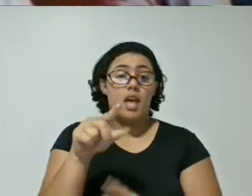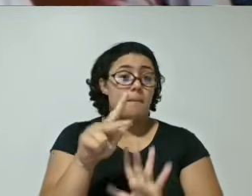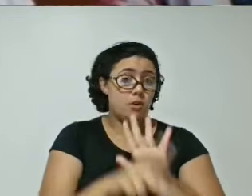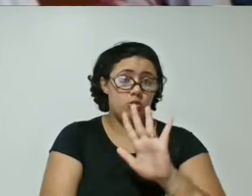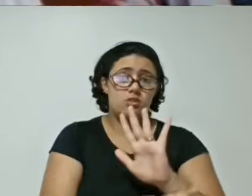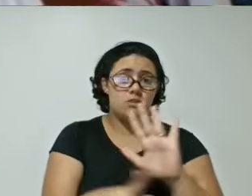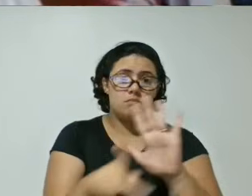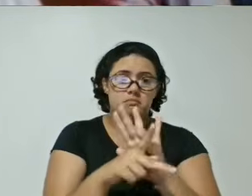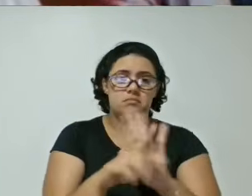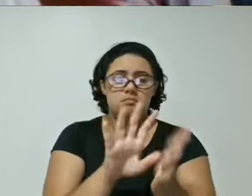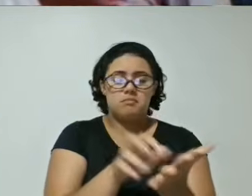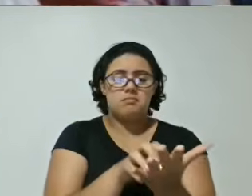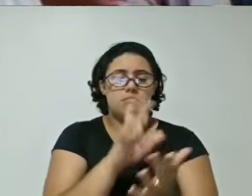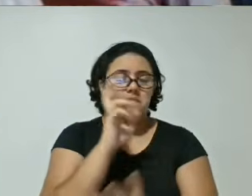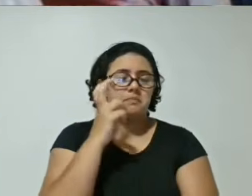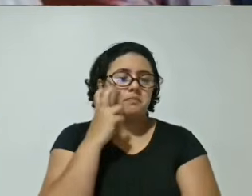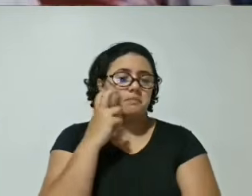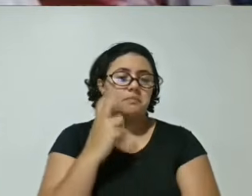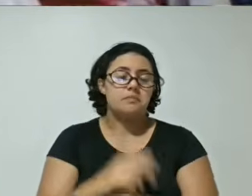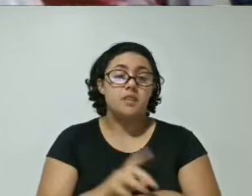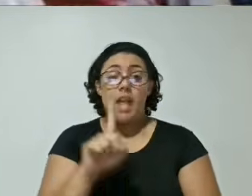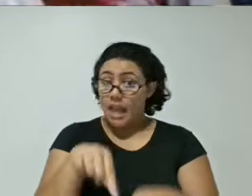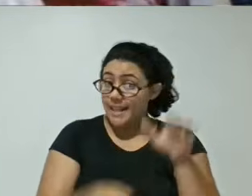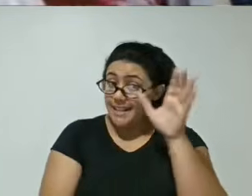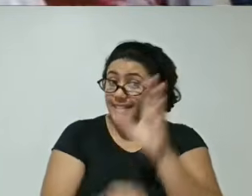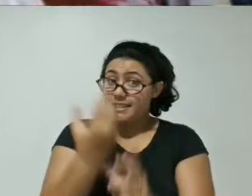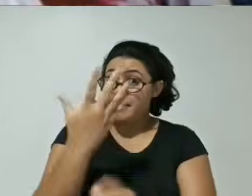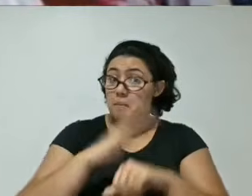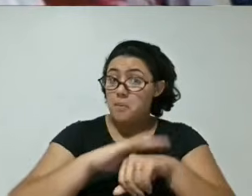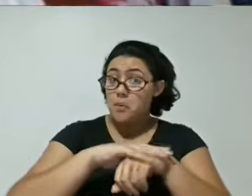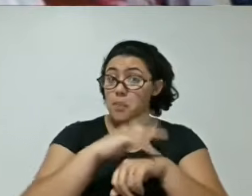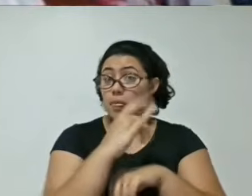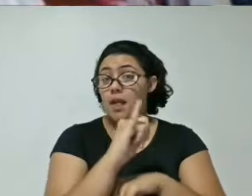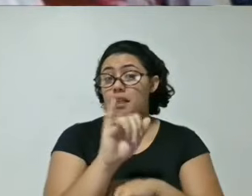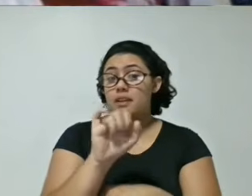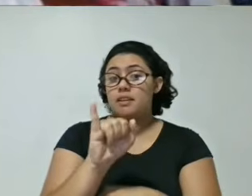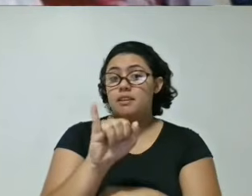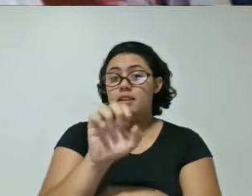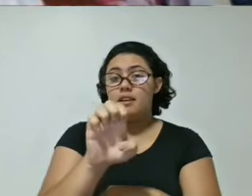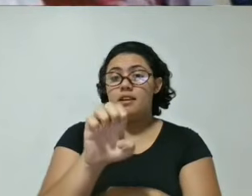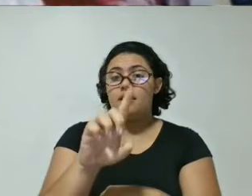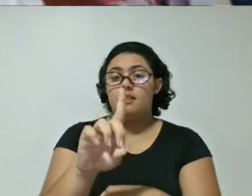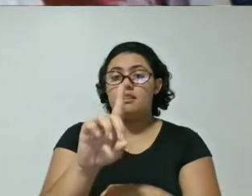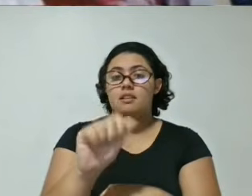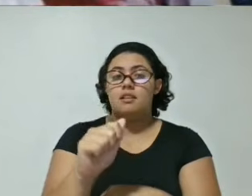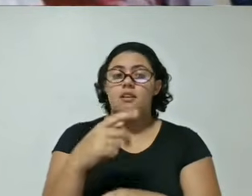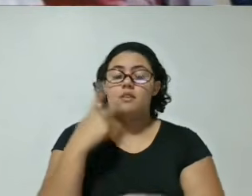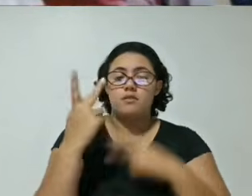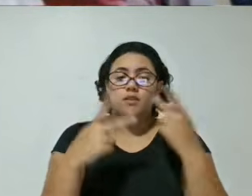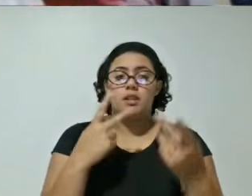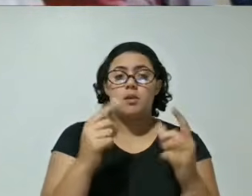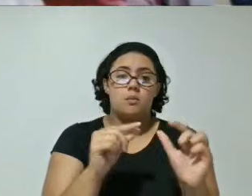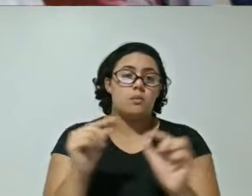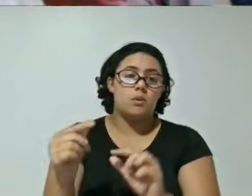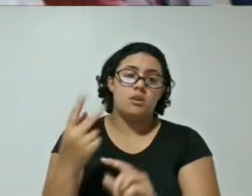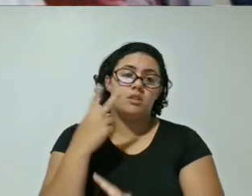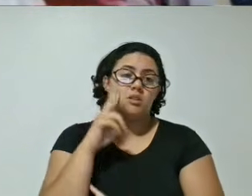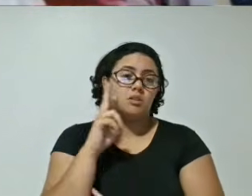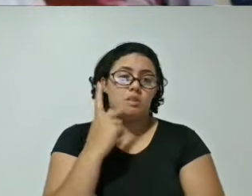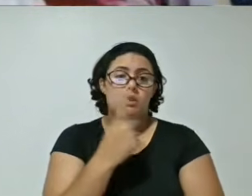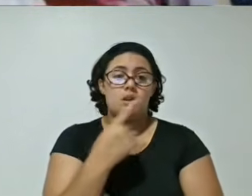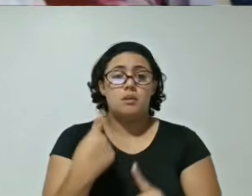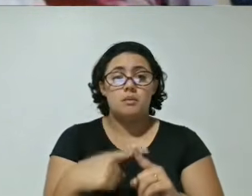Ela é fundadora, né? E aí uma história maravilhosa, que eu posso até falar um pouquinho da história dela, porque a história dela é a